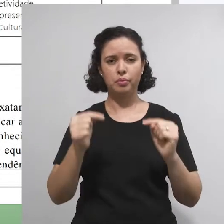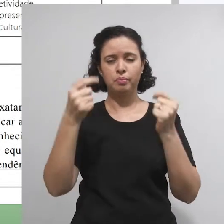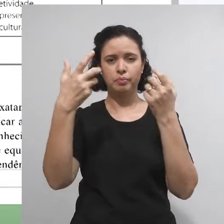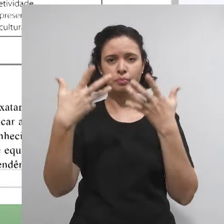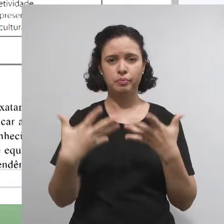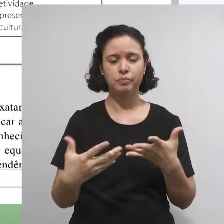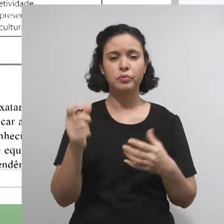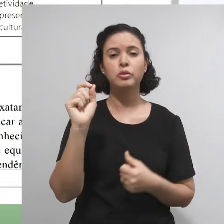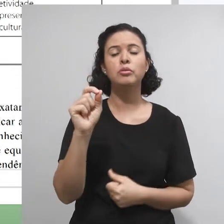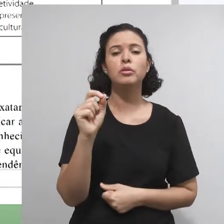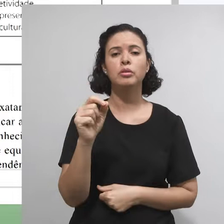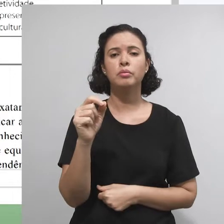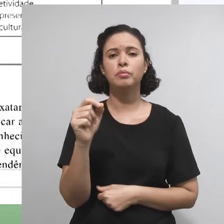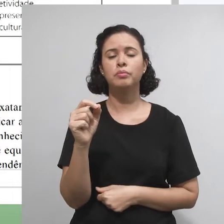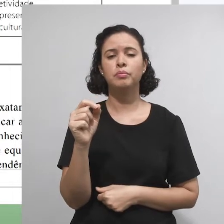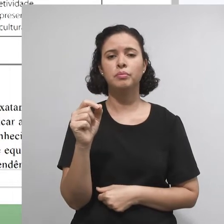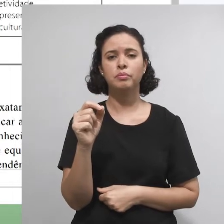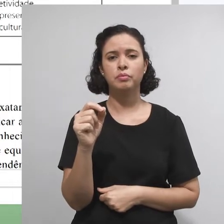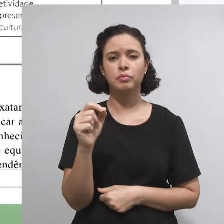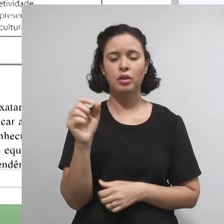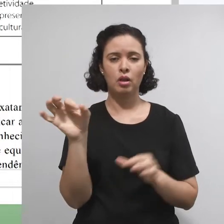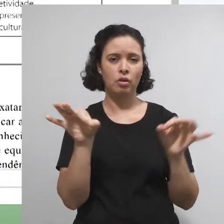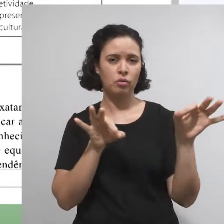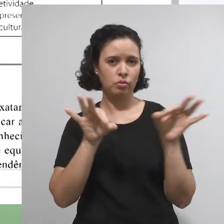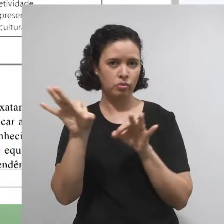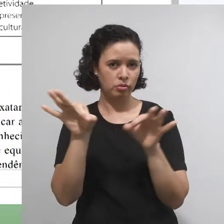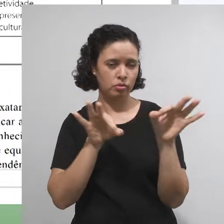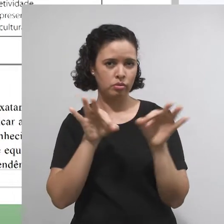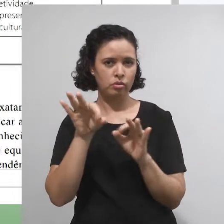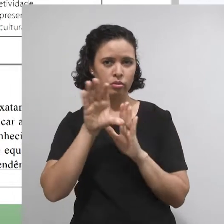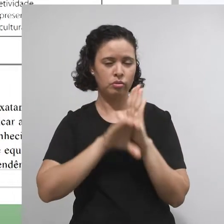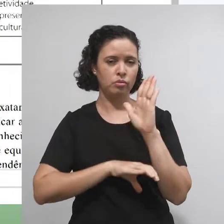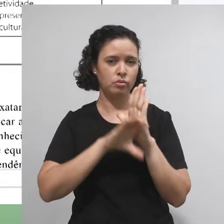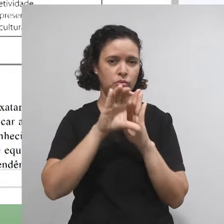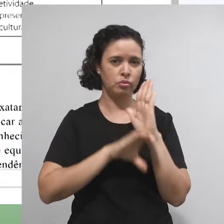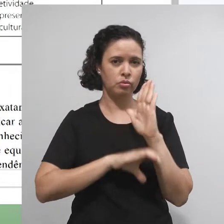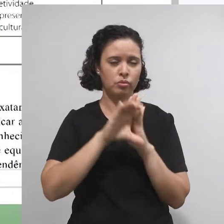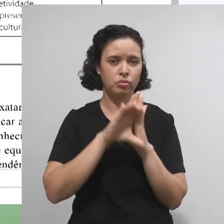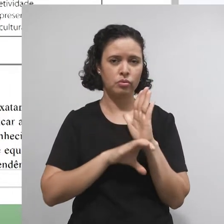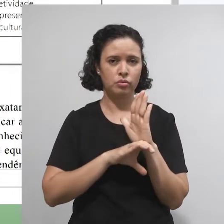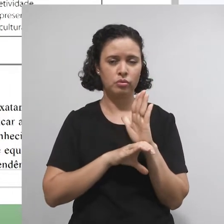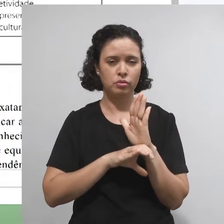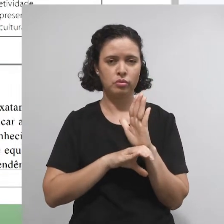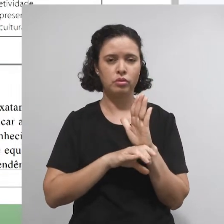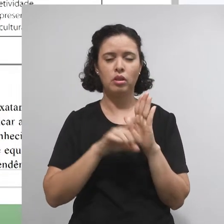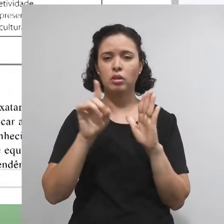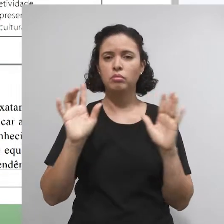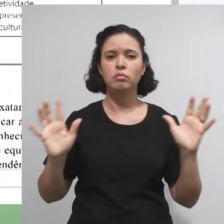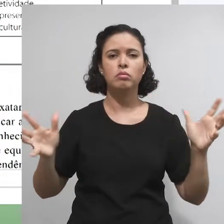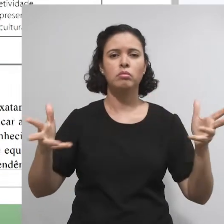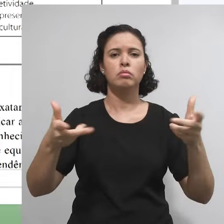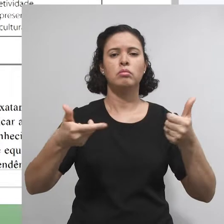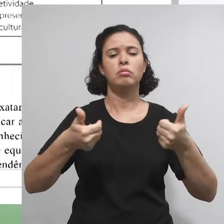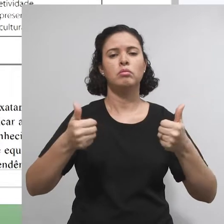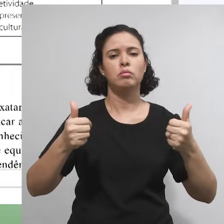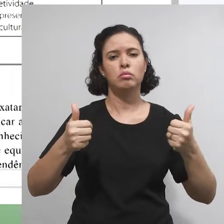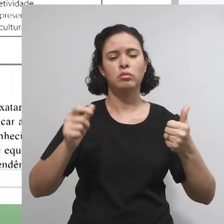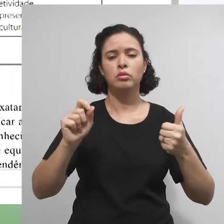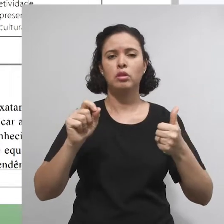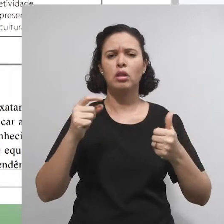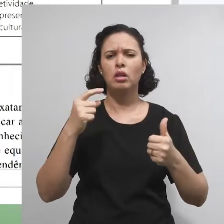falar de um elemento que é a organização do currículo por competências. Então lá pela